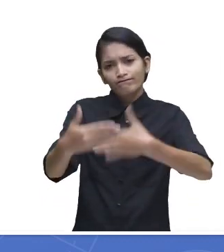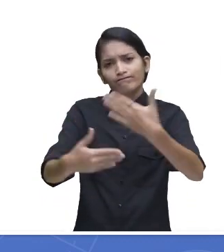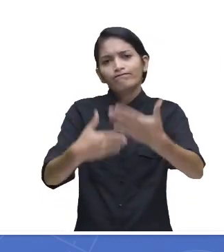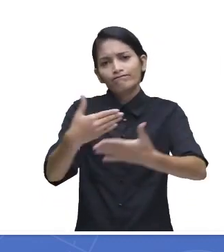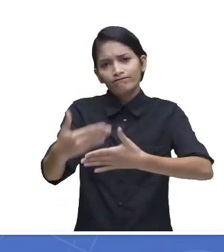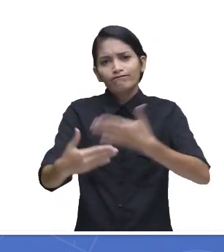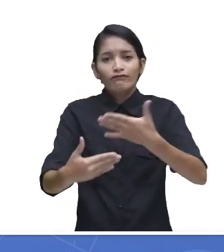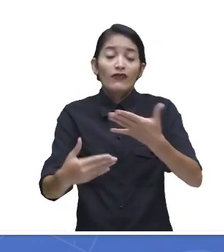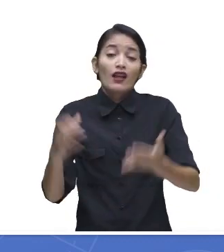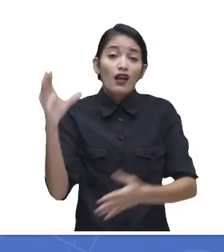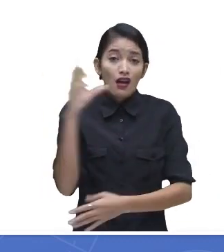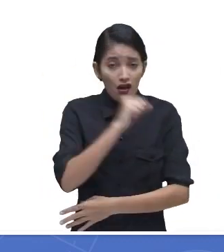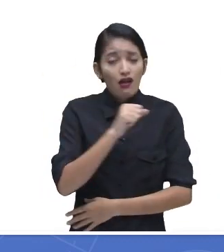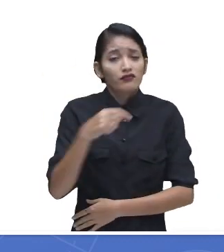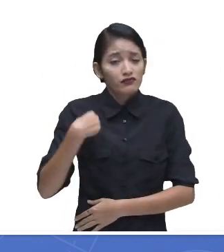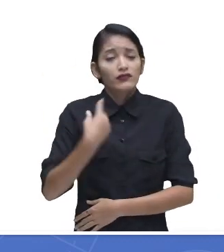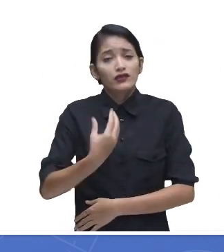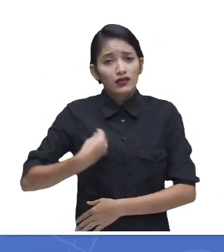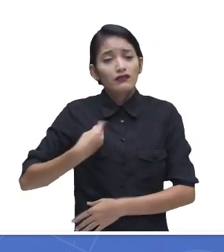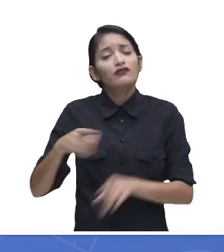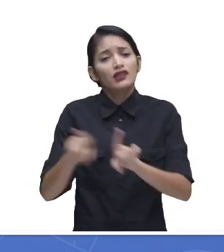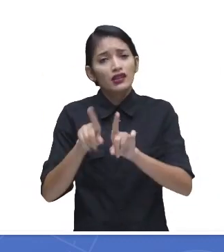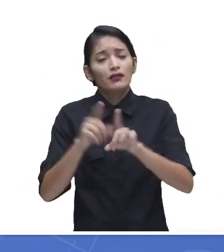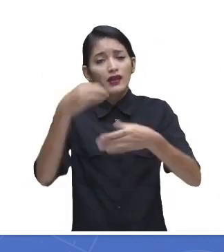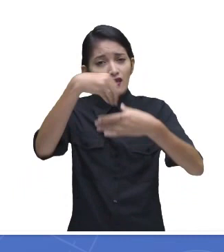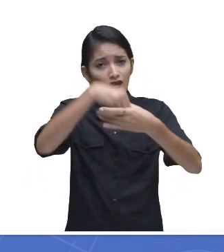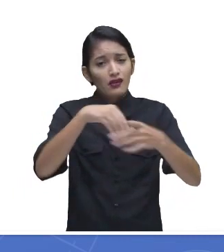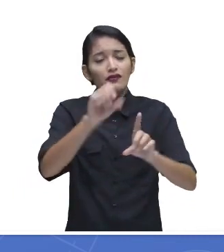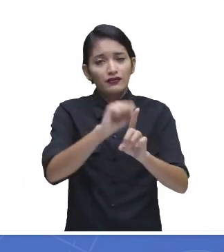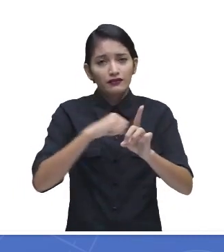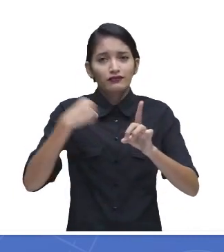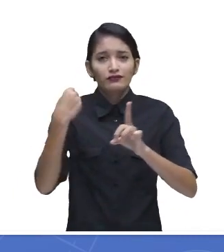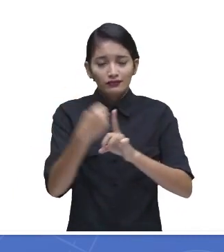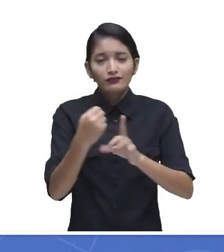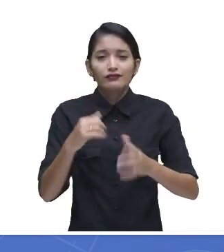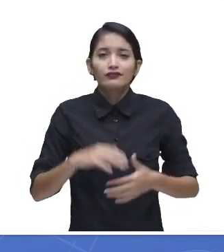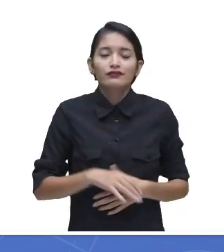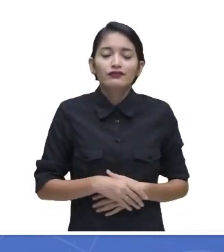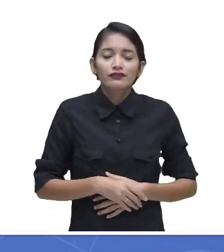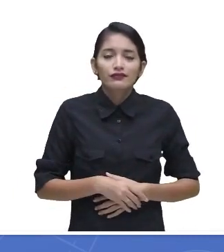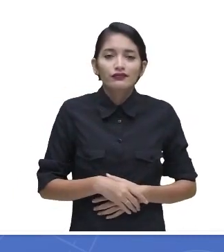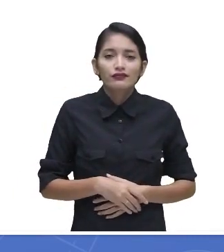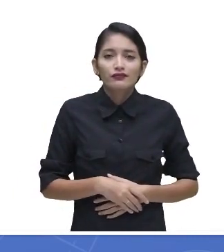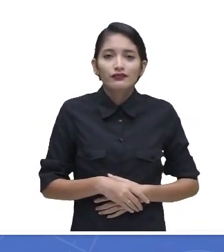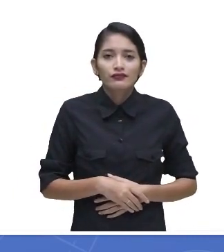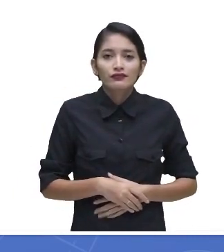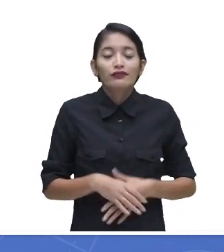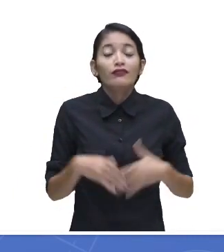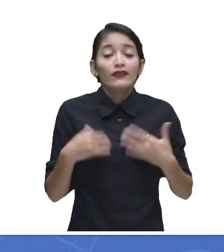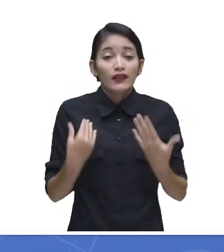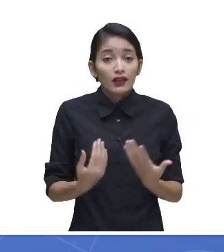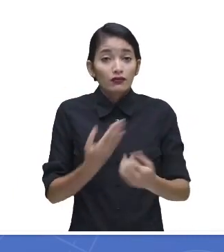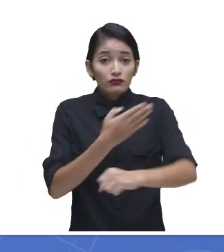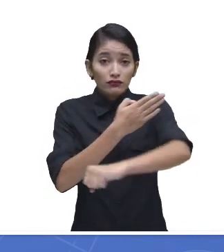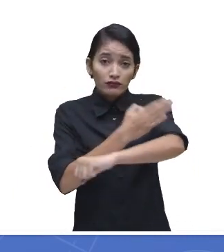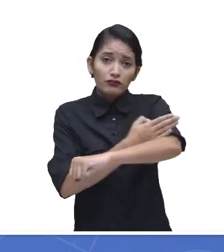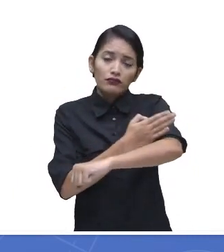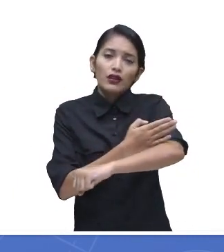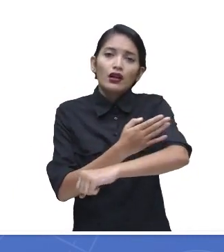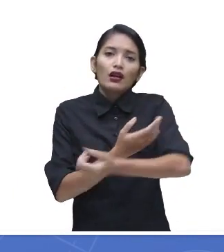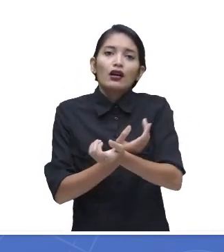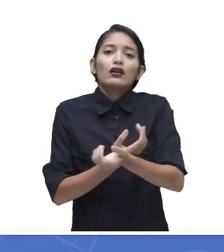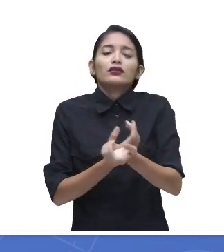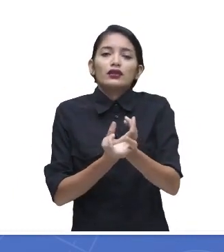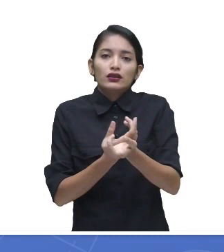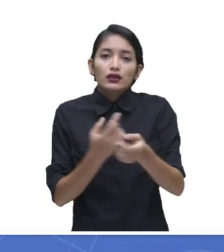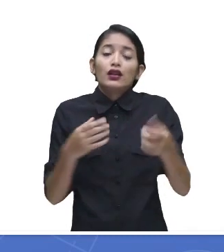mudanças radicais na vida, né? Na sociedade. Então, vejam vocês, que na Idade Moderna, essa